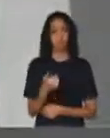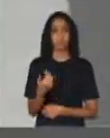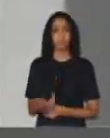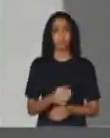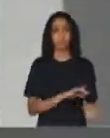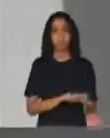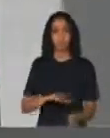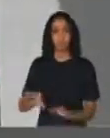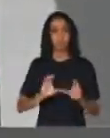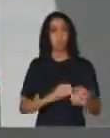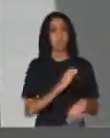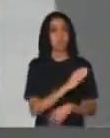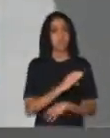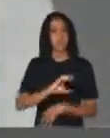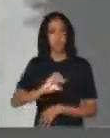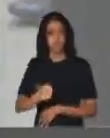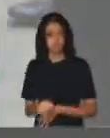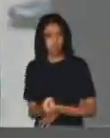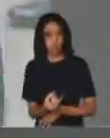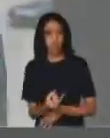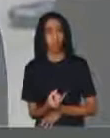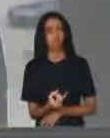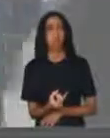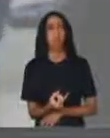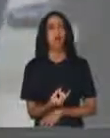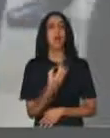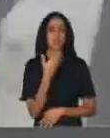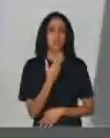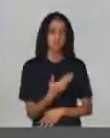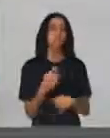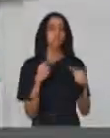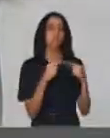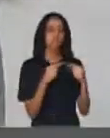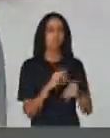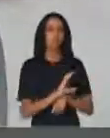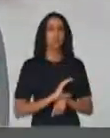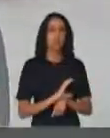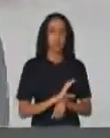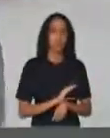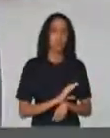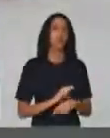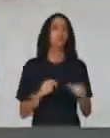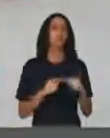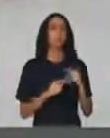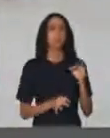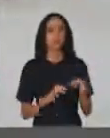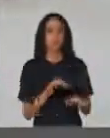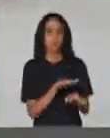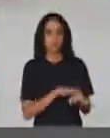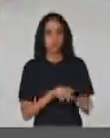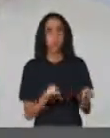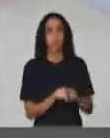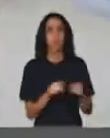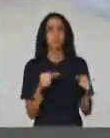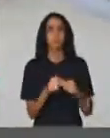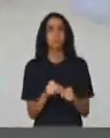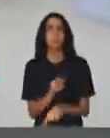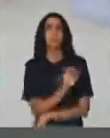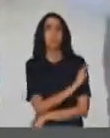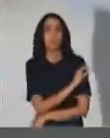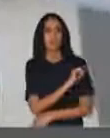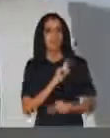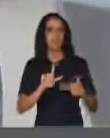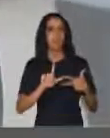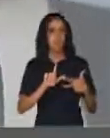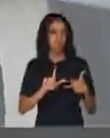Comissão de Constituição, Justiça e Cidadania, pela constitucionalidade, juridicidade e boa técnica